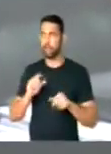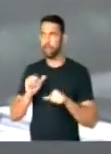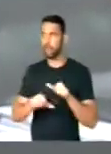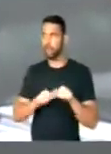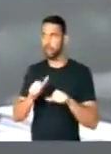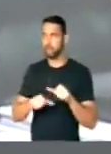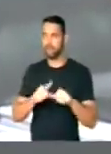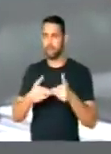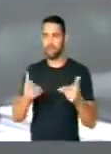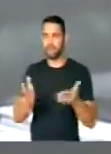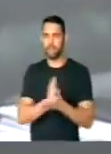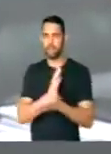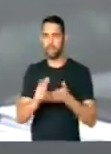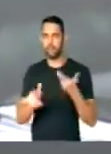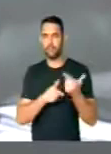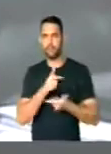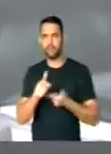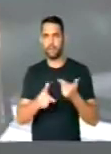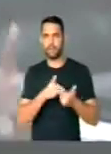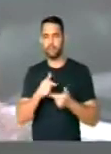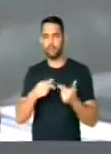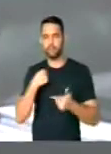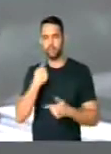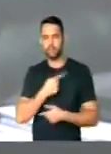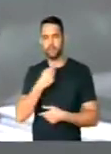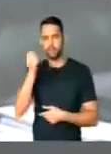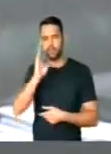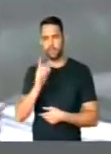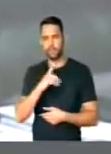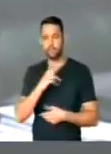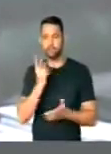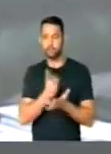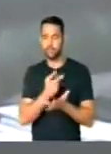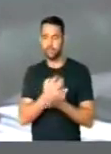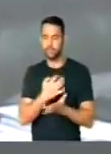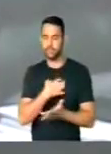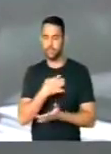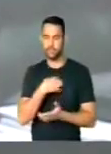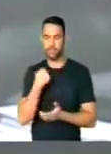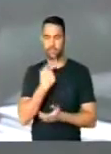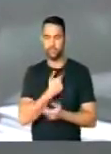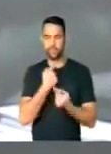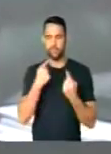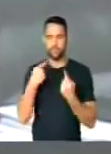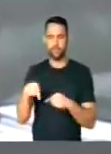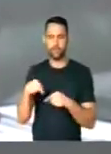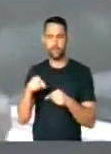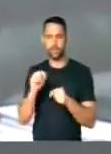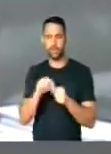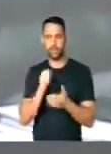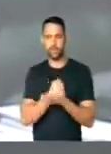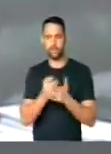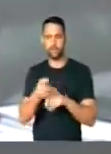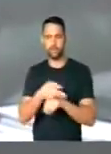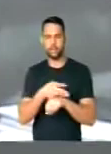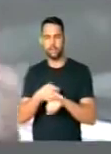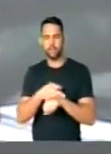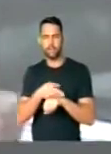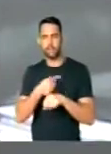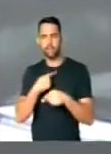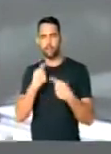transformar o trabalhador do nosso país nesse sentido nós somos contra a terceirização